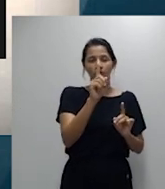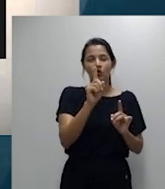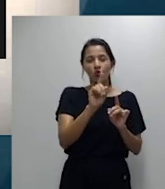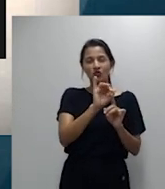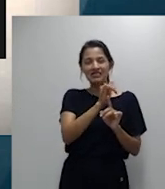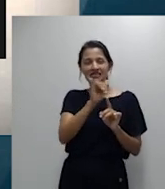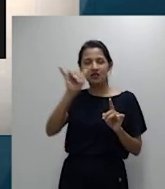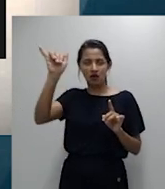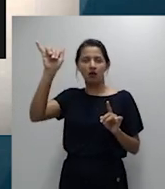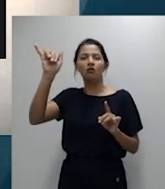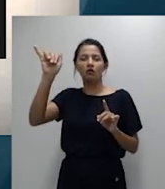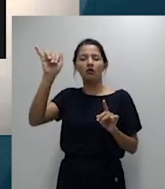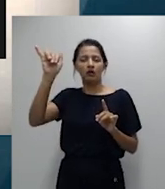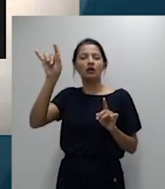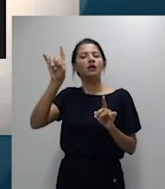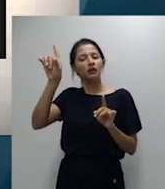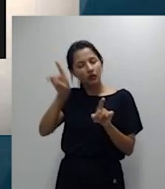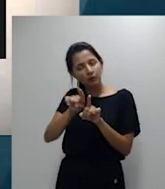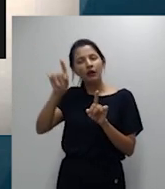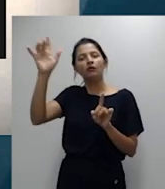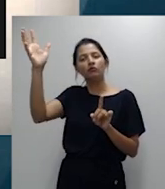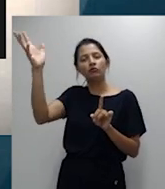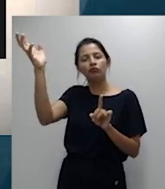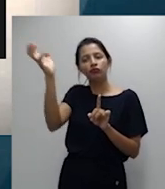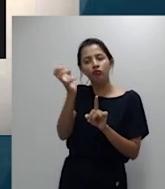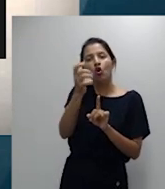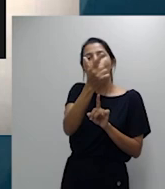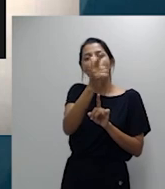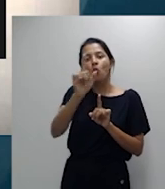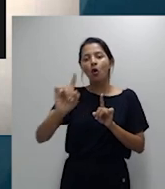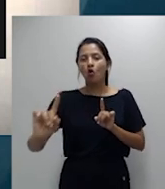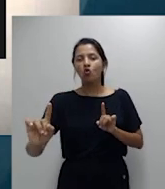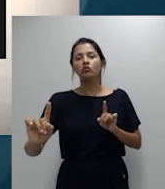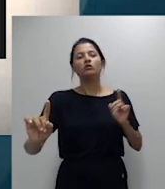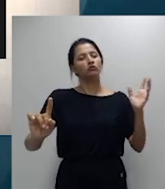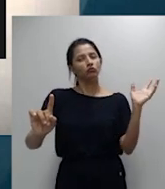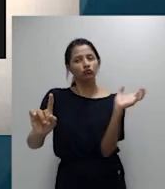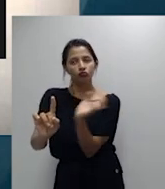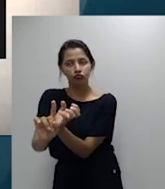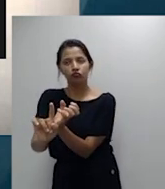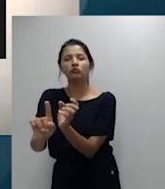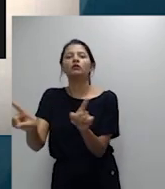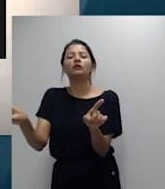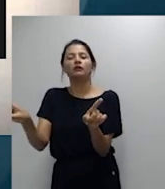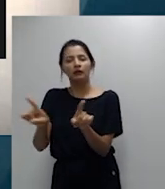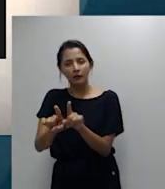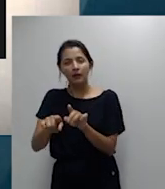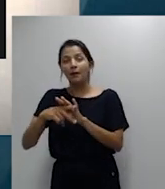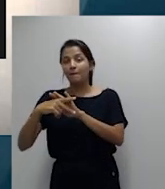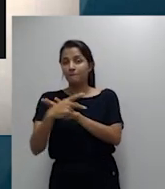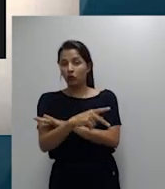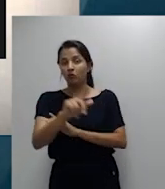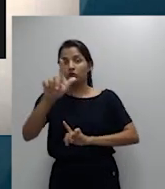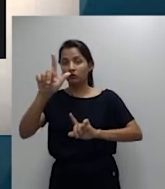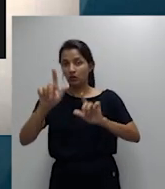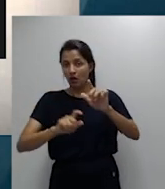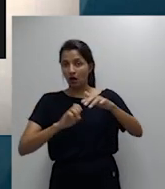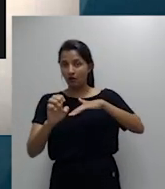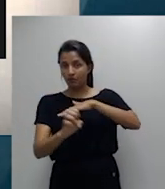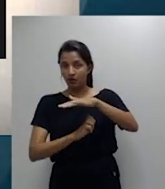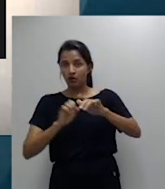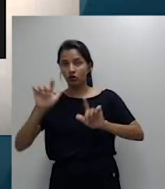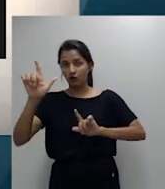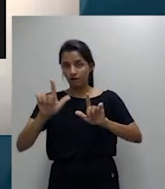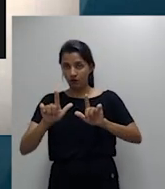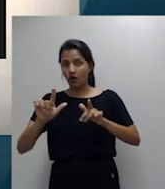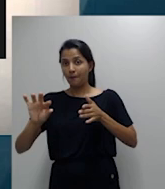e é captado por uma outra antena também da operadora de TV por assinatura o estado em